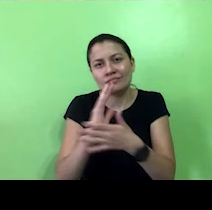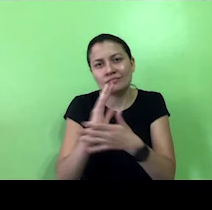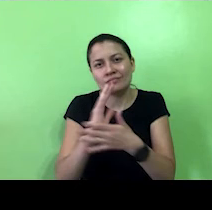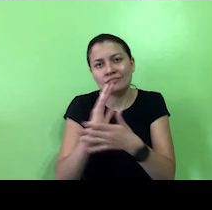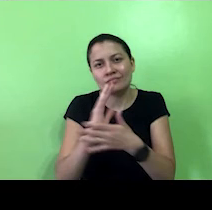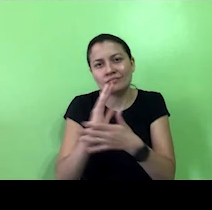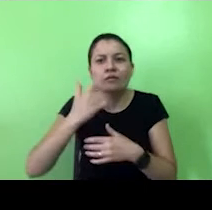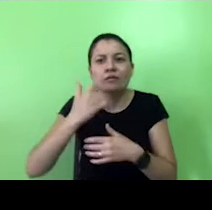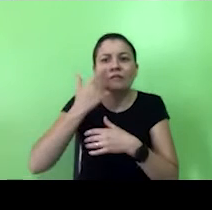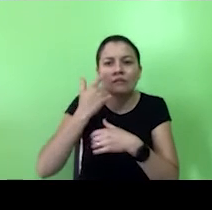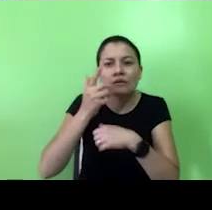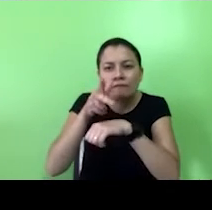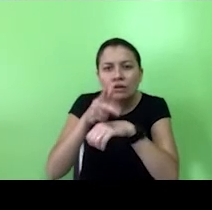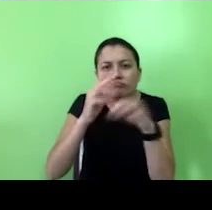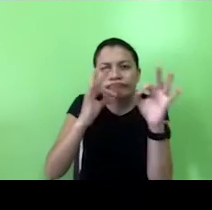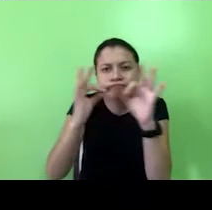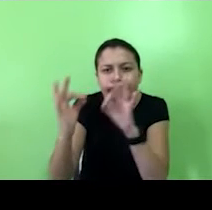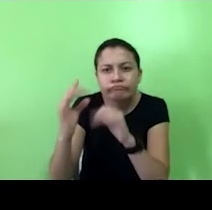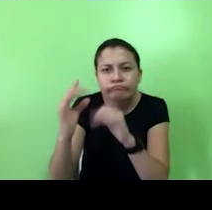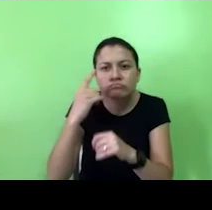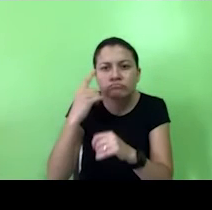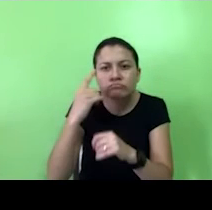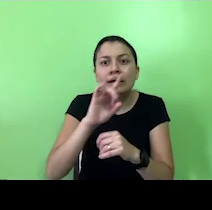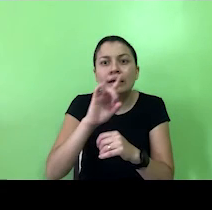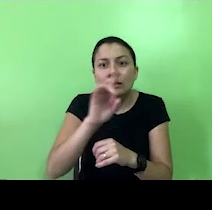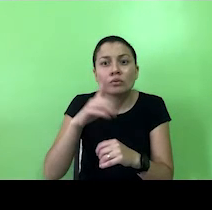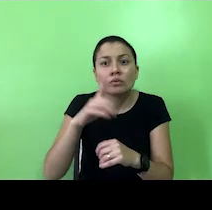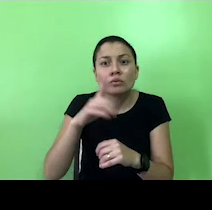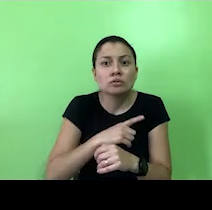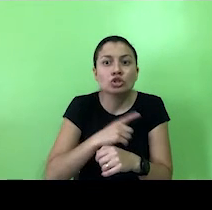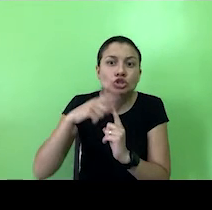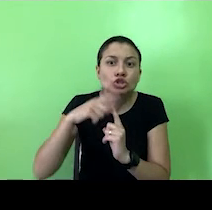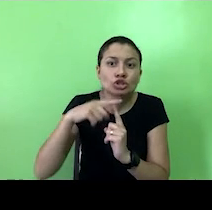vídeos. Cada tipo de hipótese tinha um tipo de experimento mais adequado.